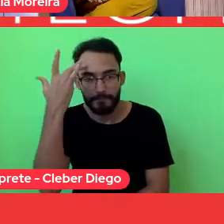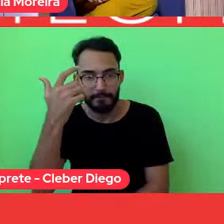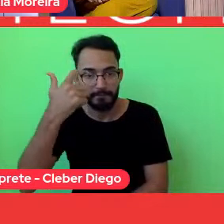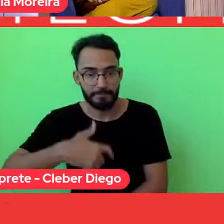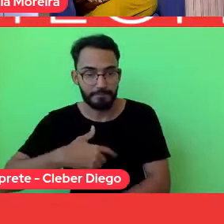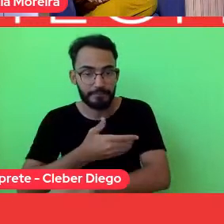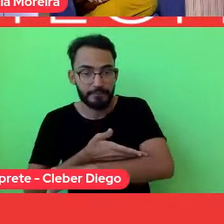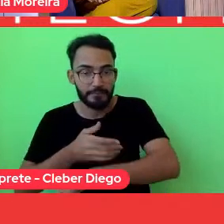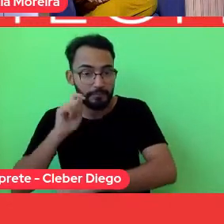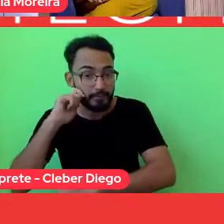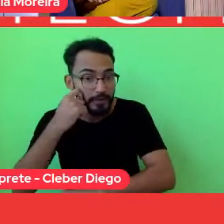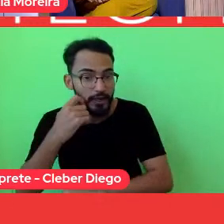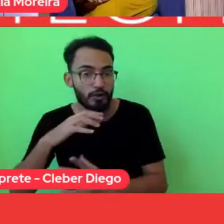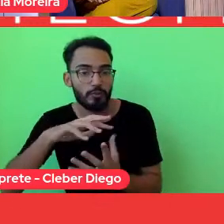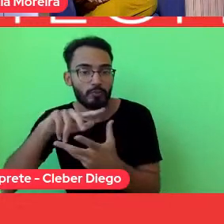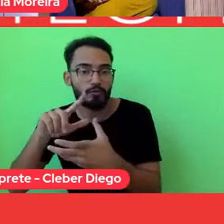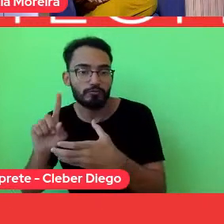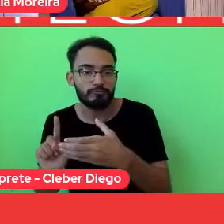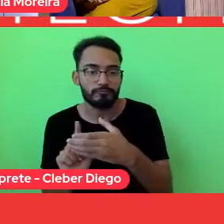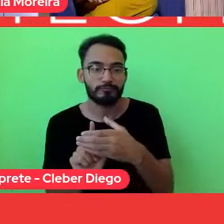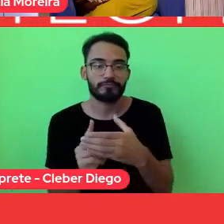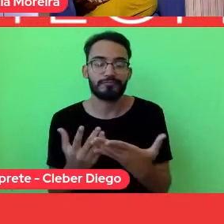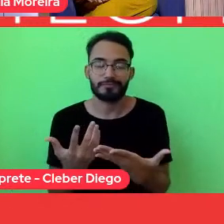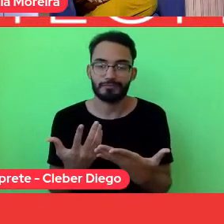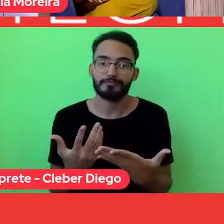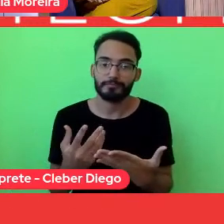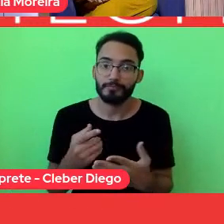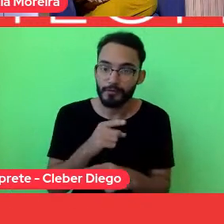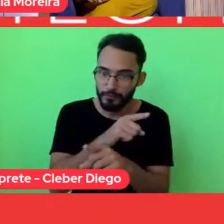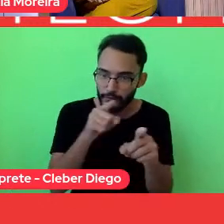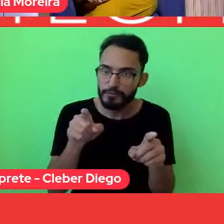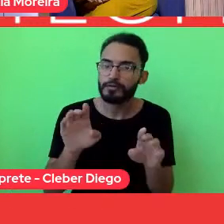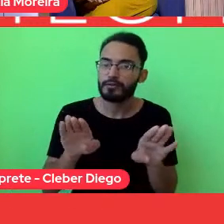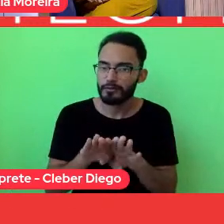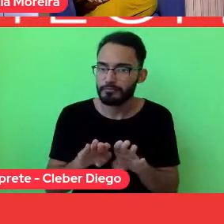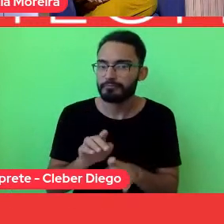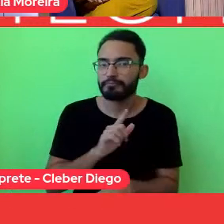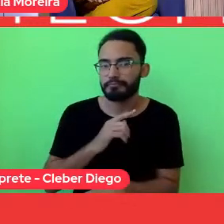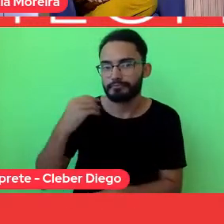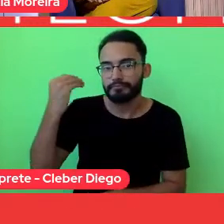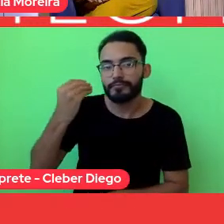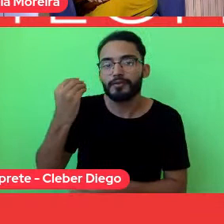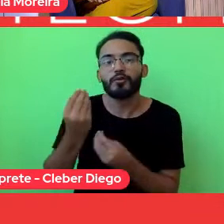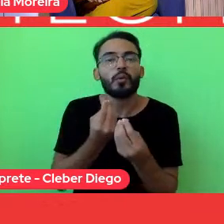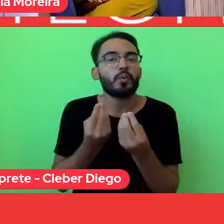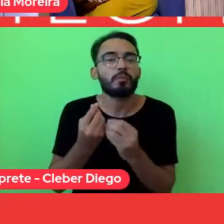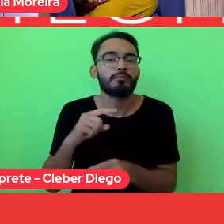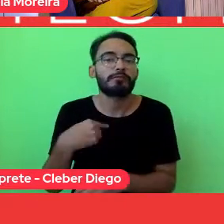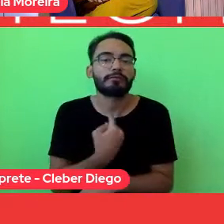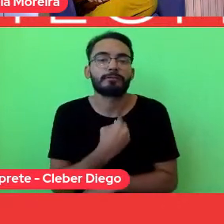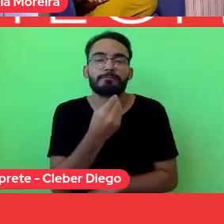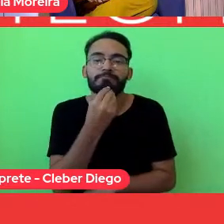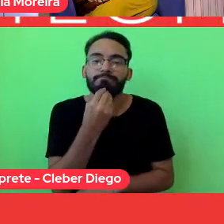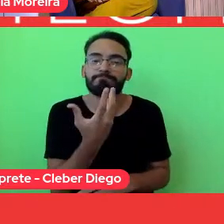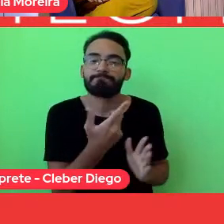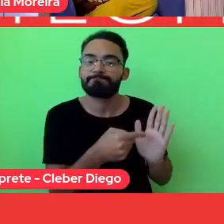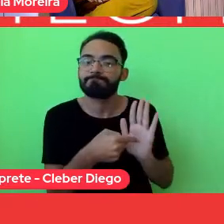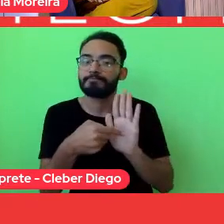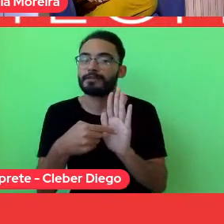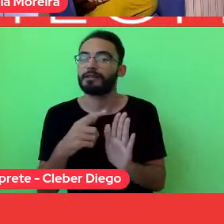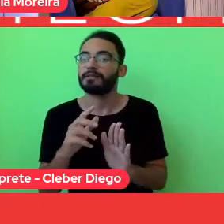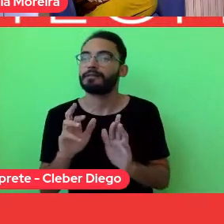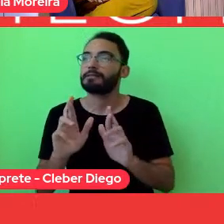mais, e assim, imagino que cada uma de vocês também, como que a gente consegue trazer isso numa perspectiva do